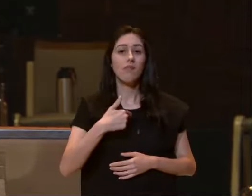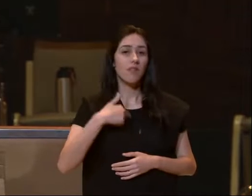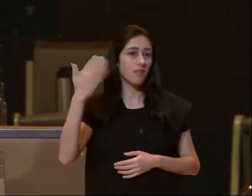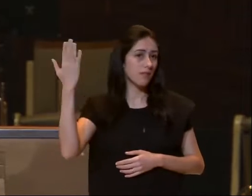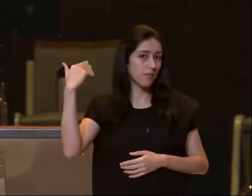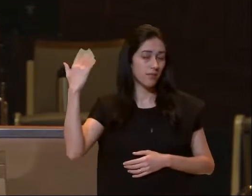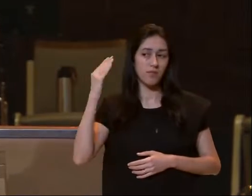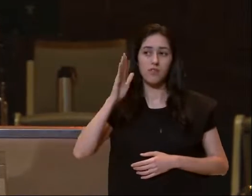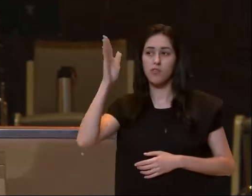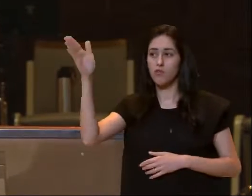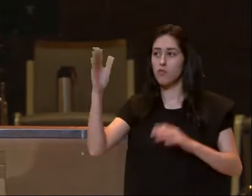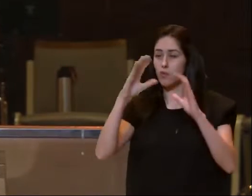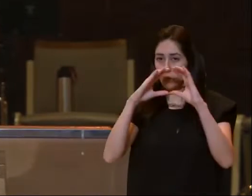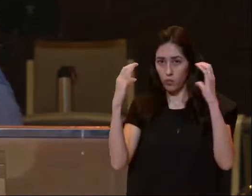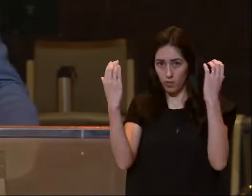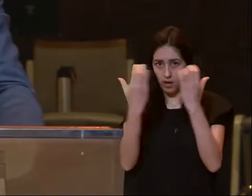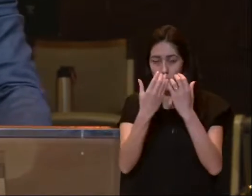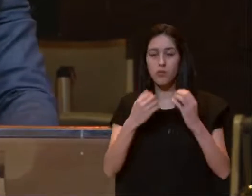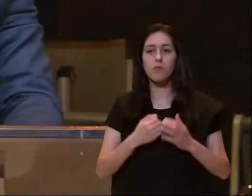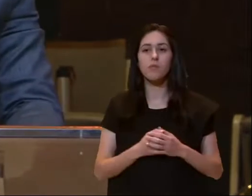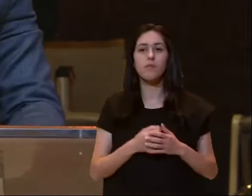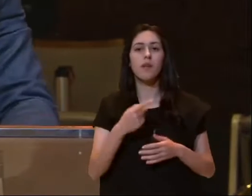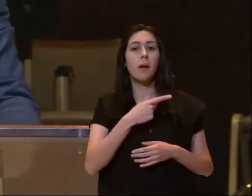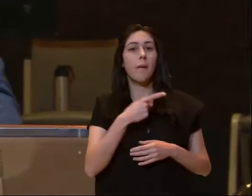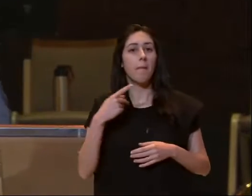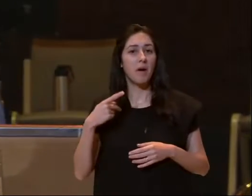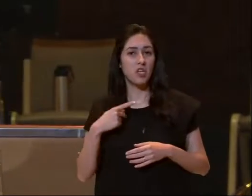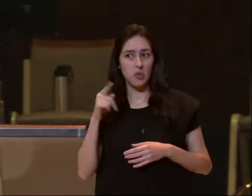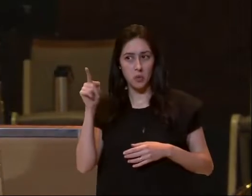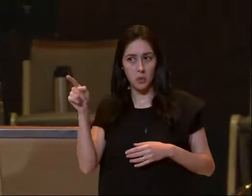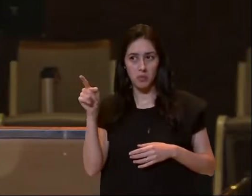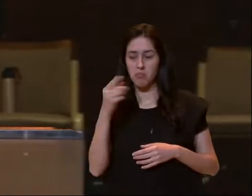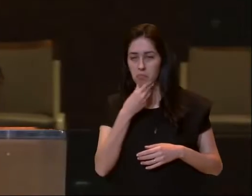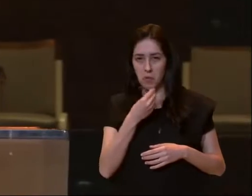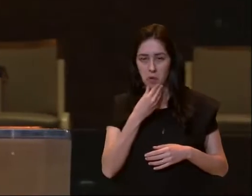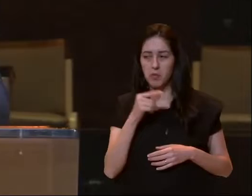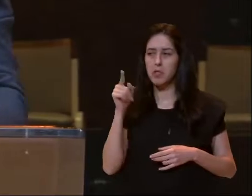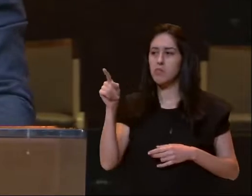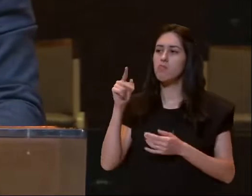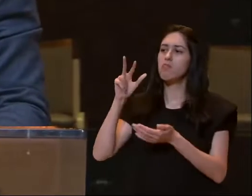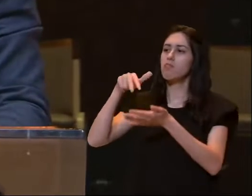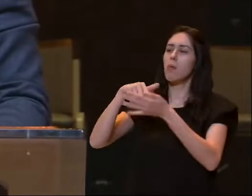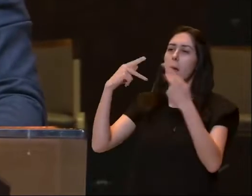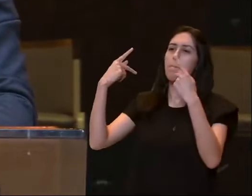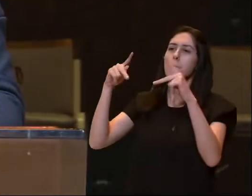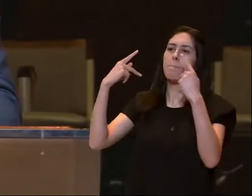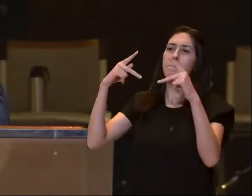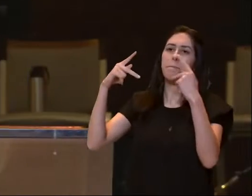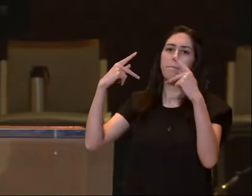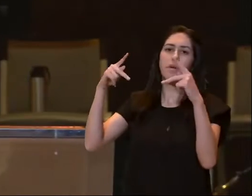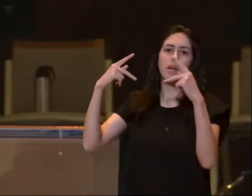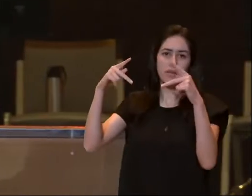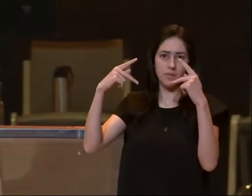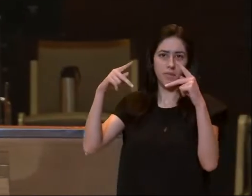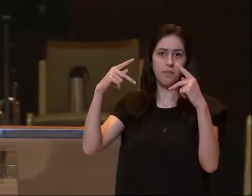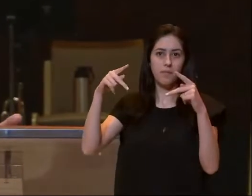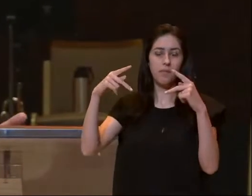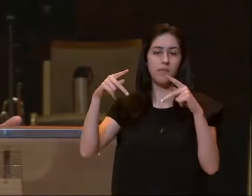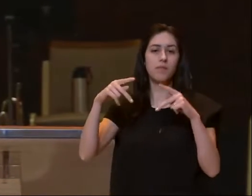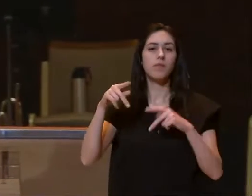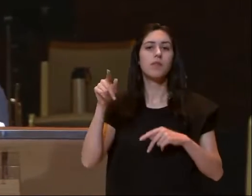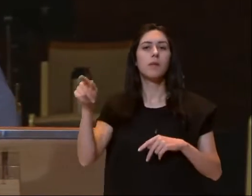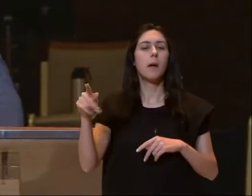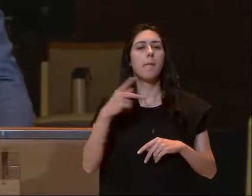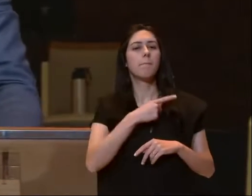recentemente, e o pastor Paulo Mazzoni, ele estava pregando, ministrando a palavra. É o